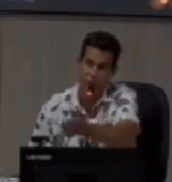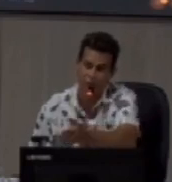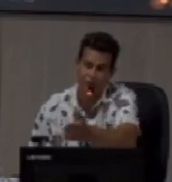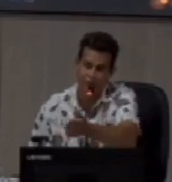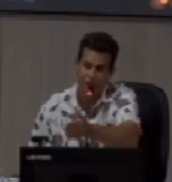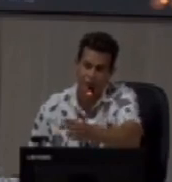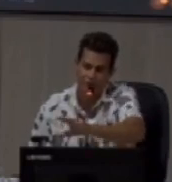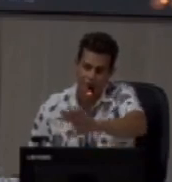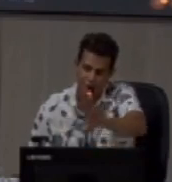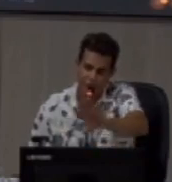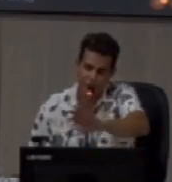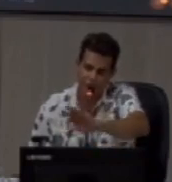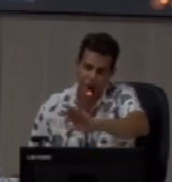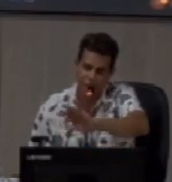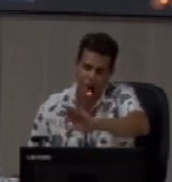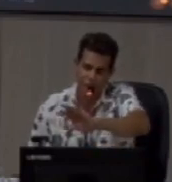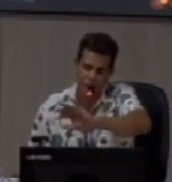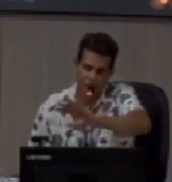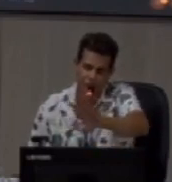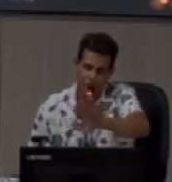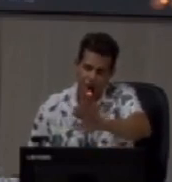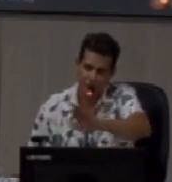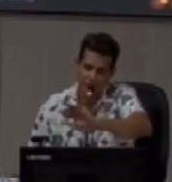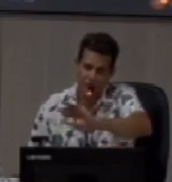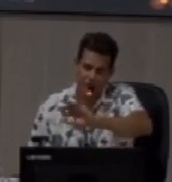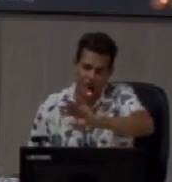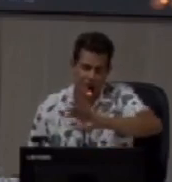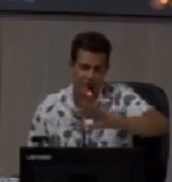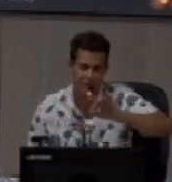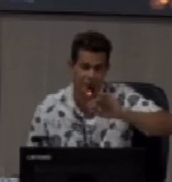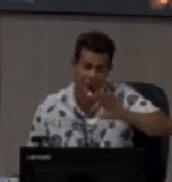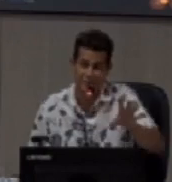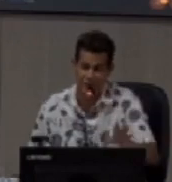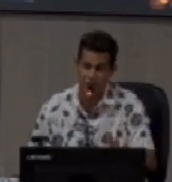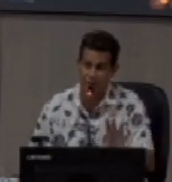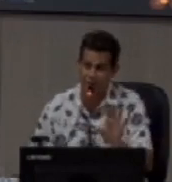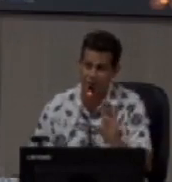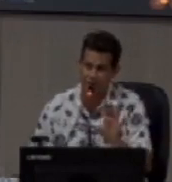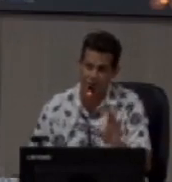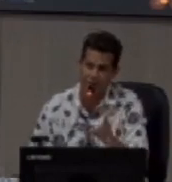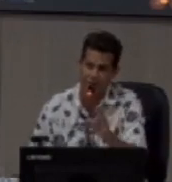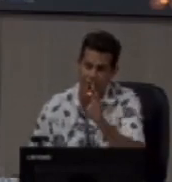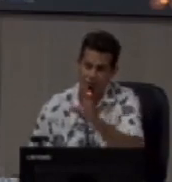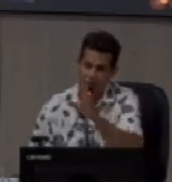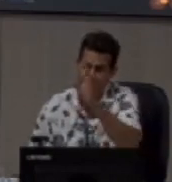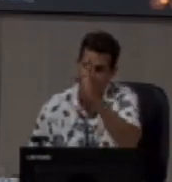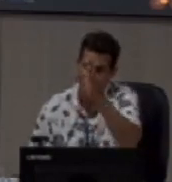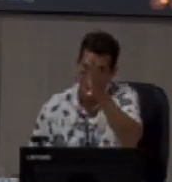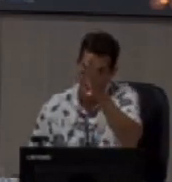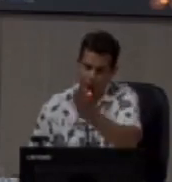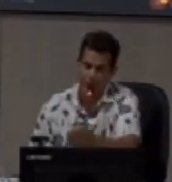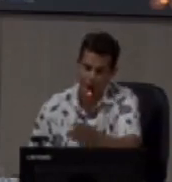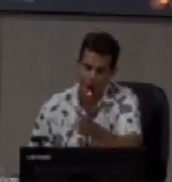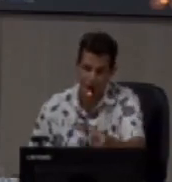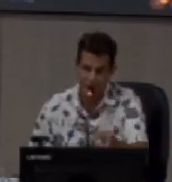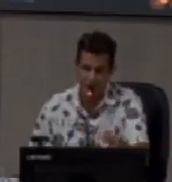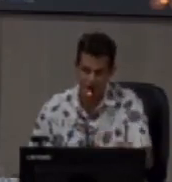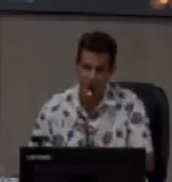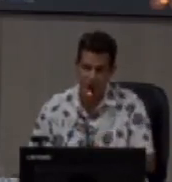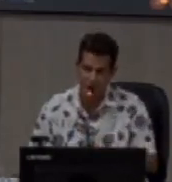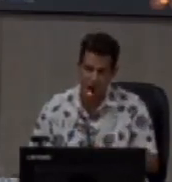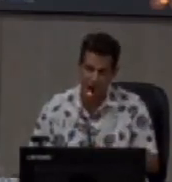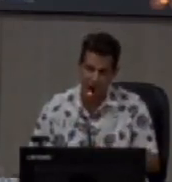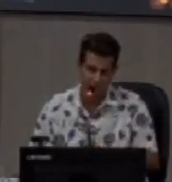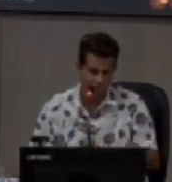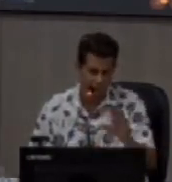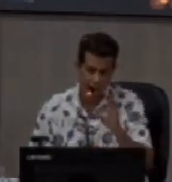realmente funcione dentro no que diz mobilidade urbana. Ó, prefeito, nós projetamos isso,